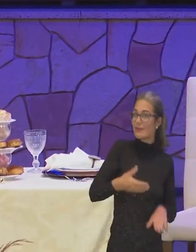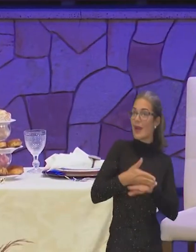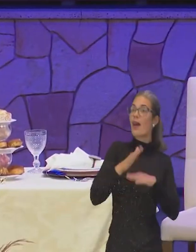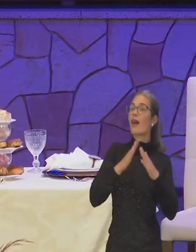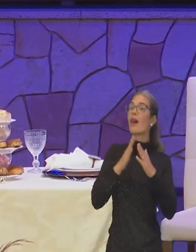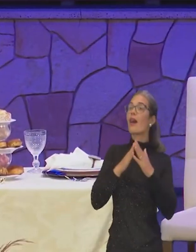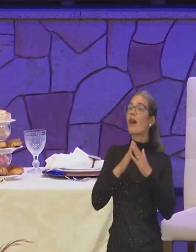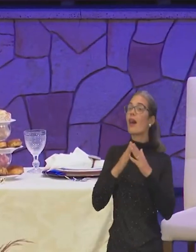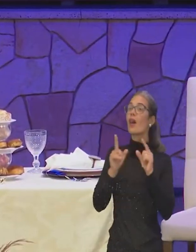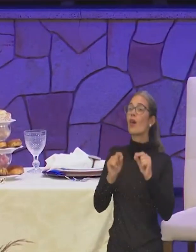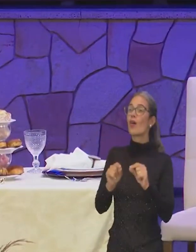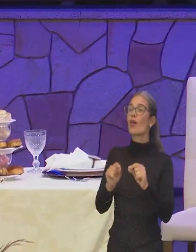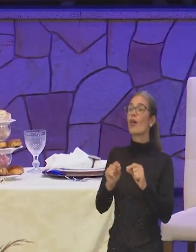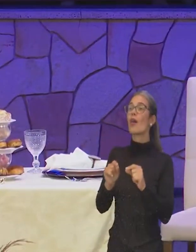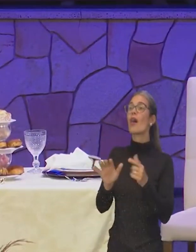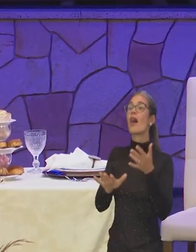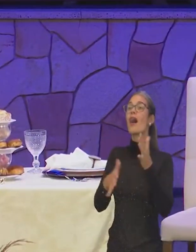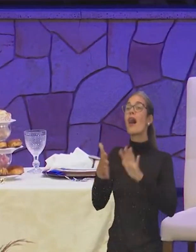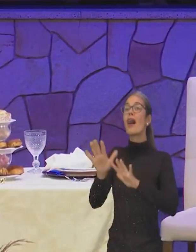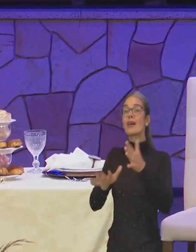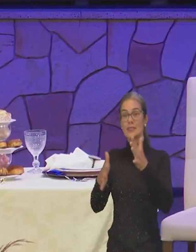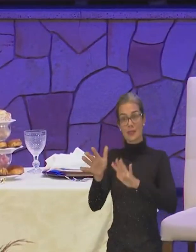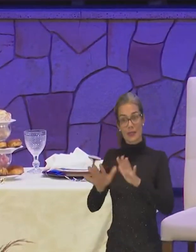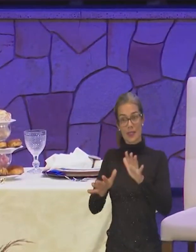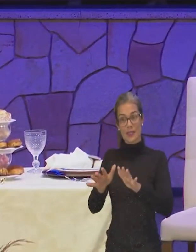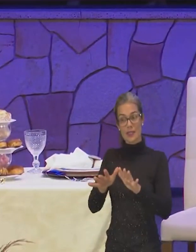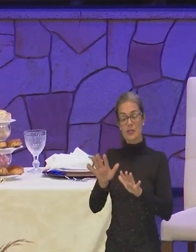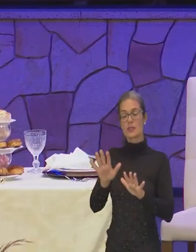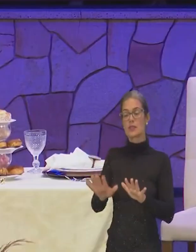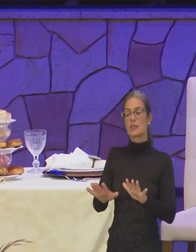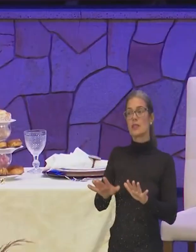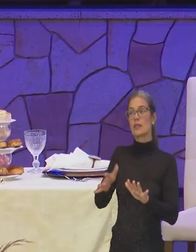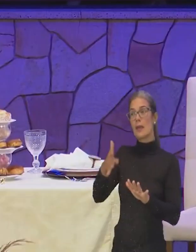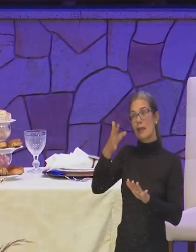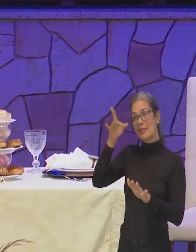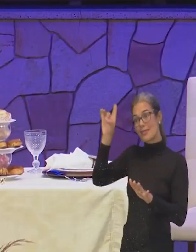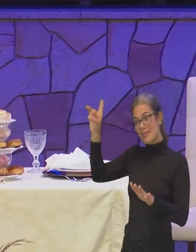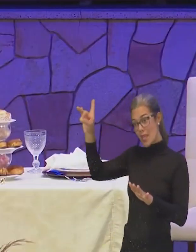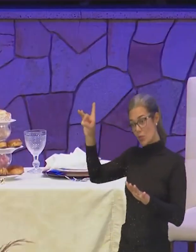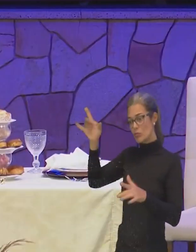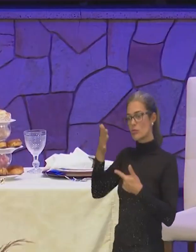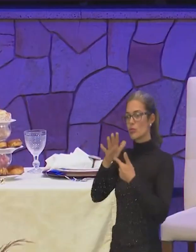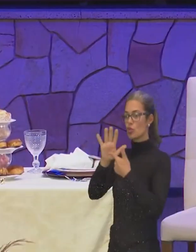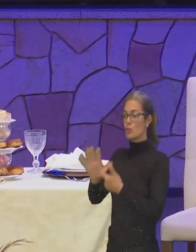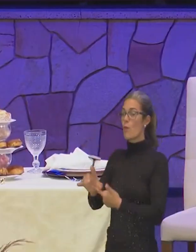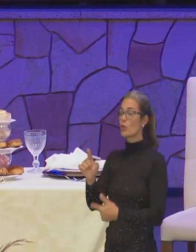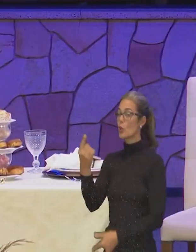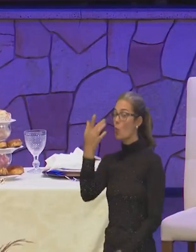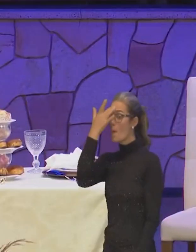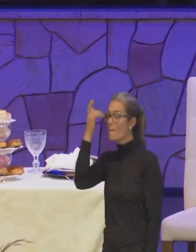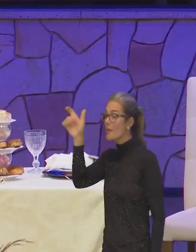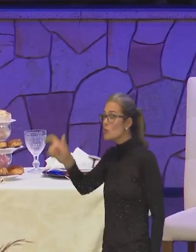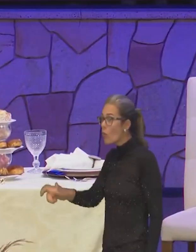às vezes as pessoas que Deus está confiando a nós